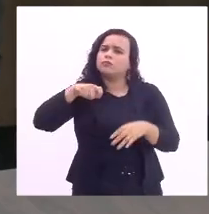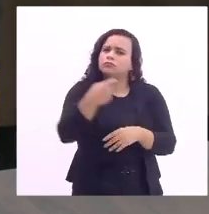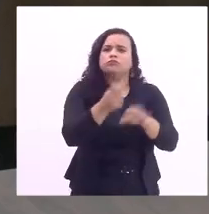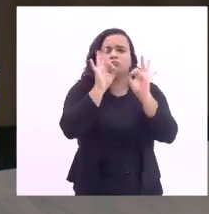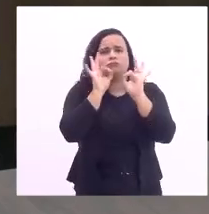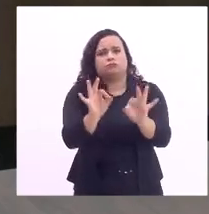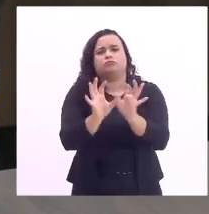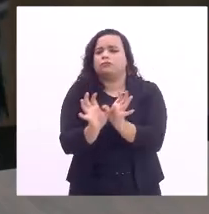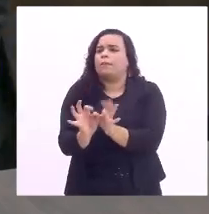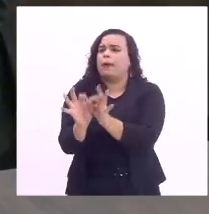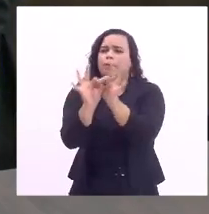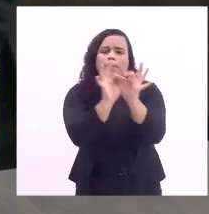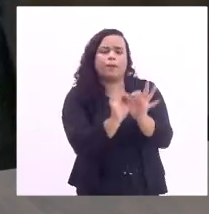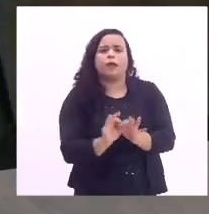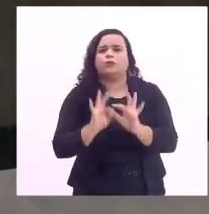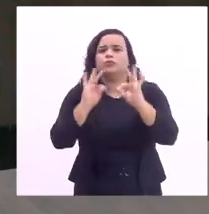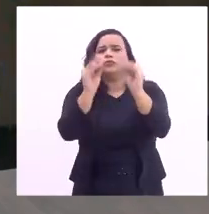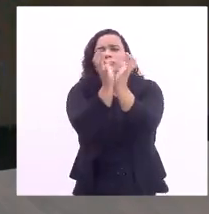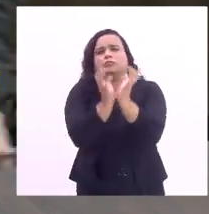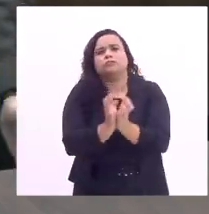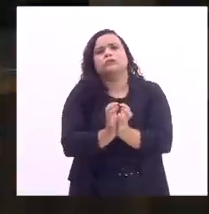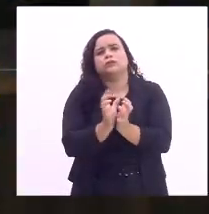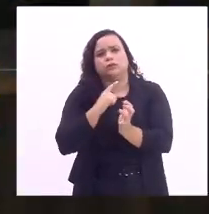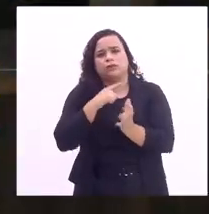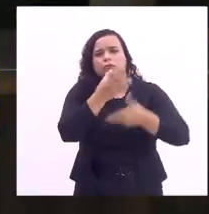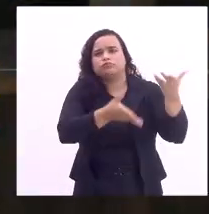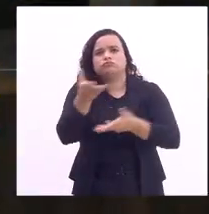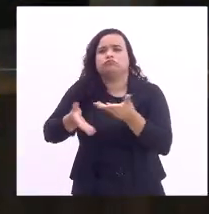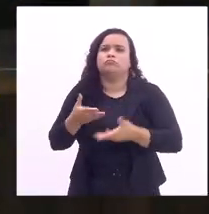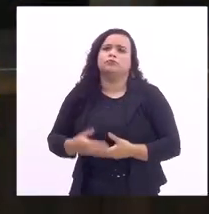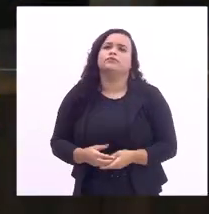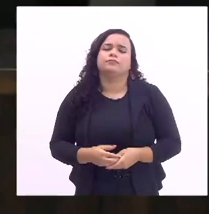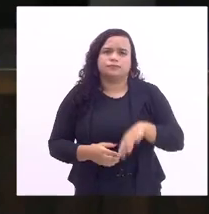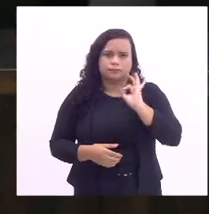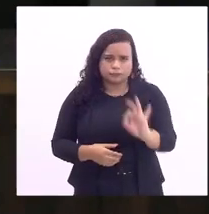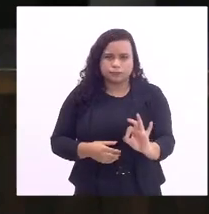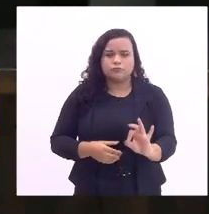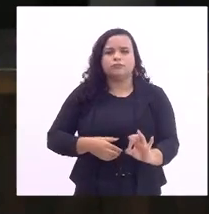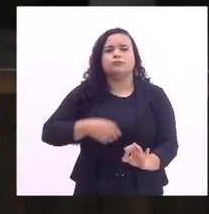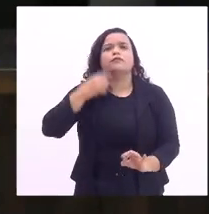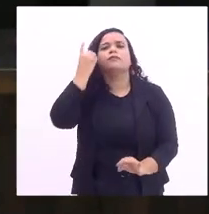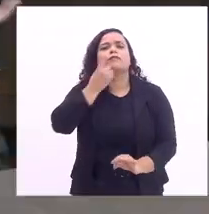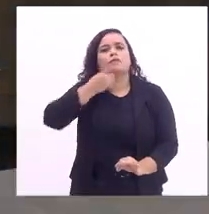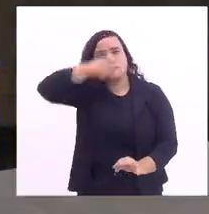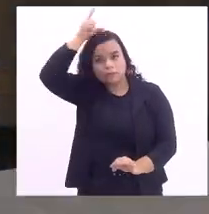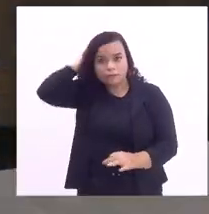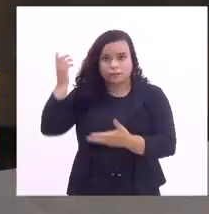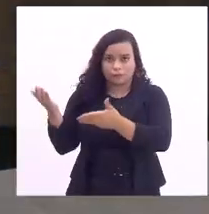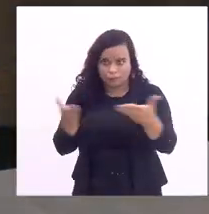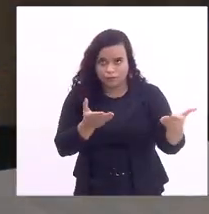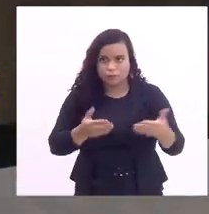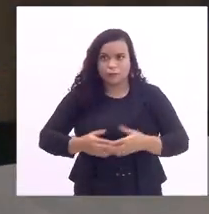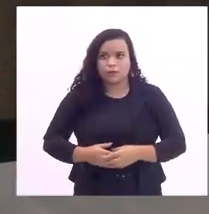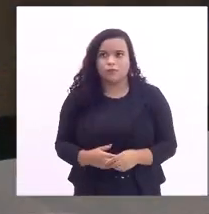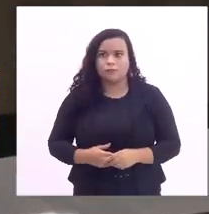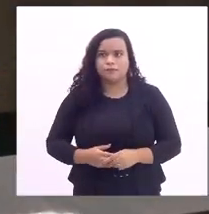heterogêneo, contemplando as categorias. Ok, deputado Luiz, sobre o tema. Início, né? Já.